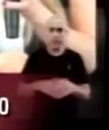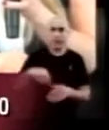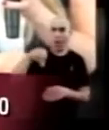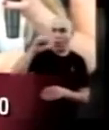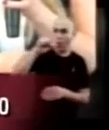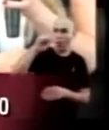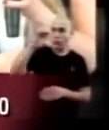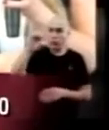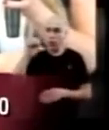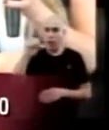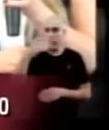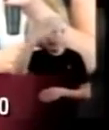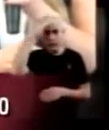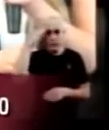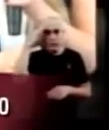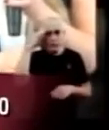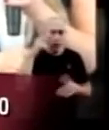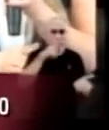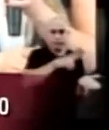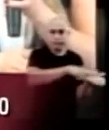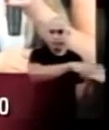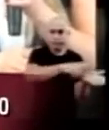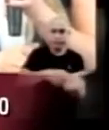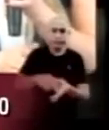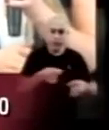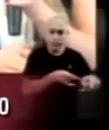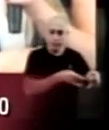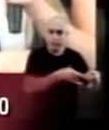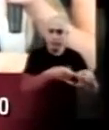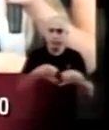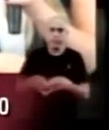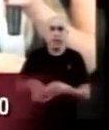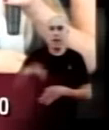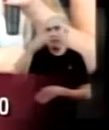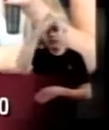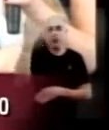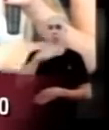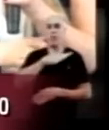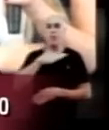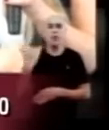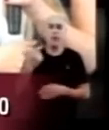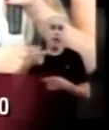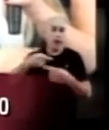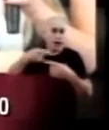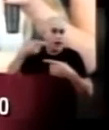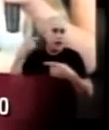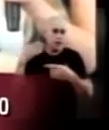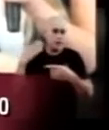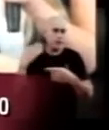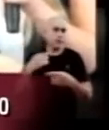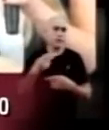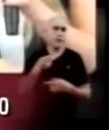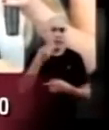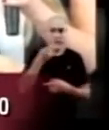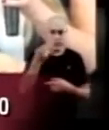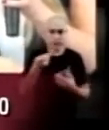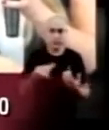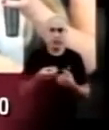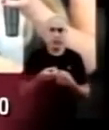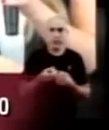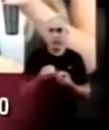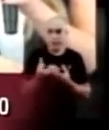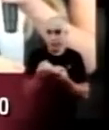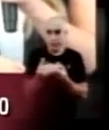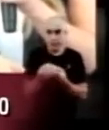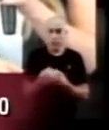dia internados de Covid. E os óbitos que há alguns dias nós já conseguimos chegar a uma média móvel de